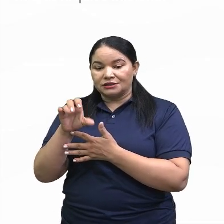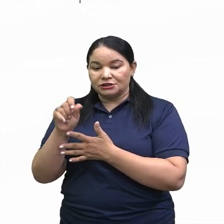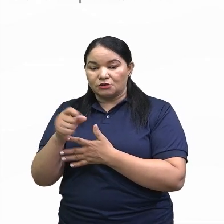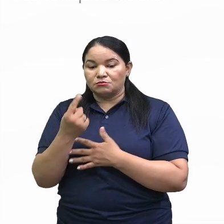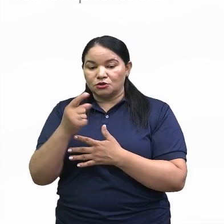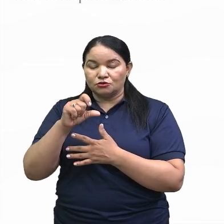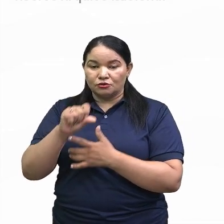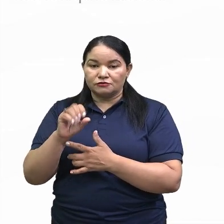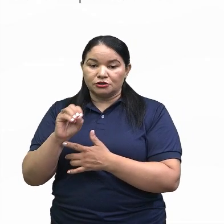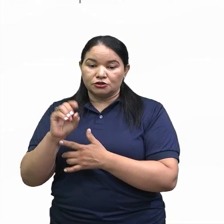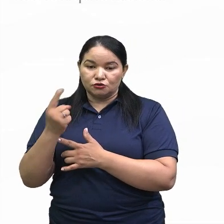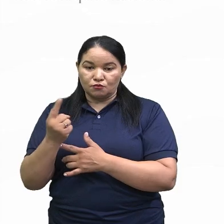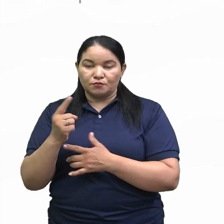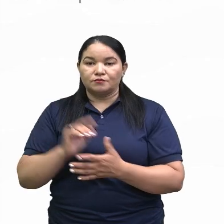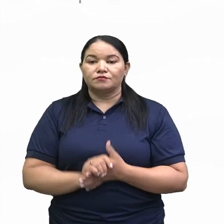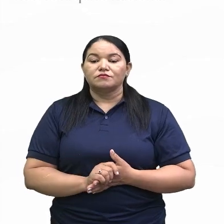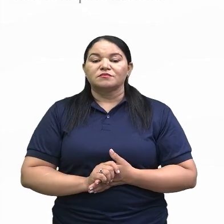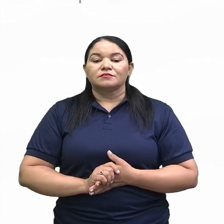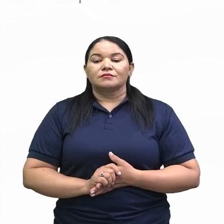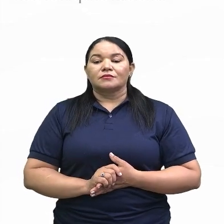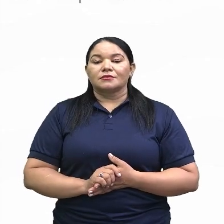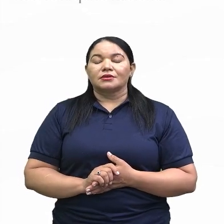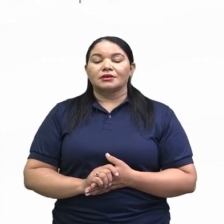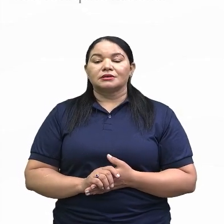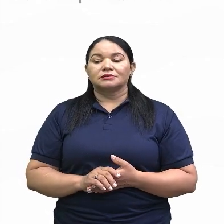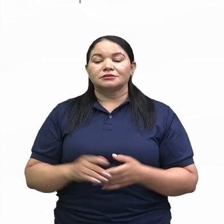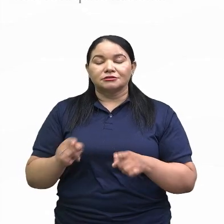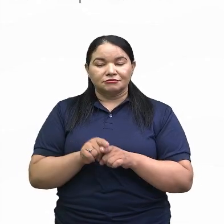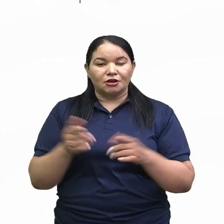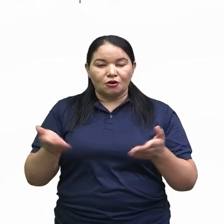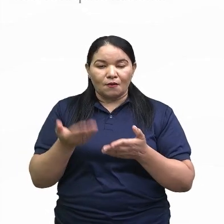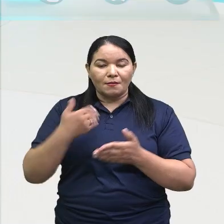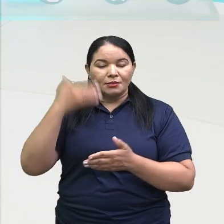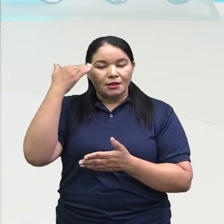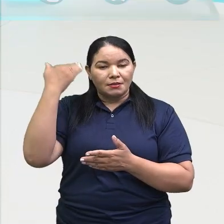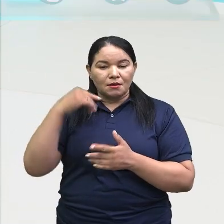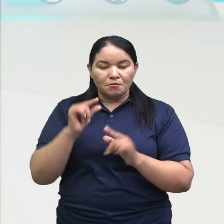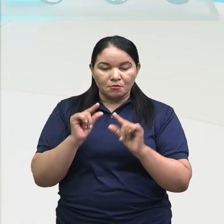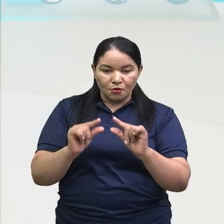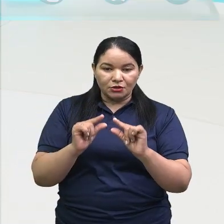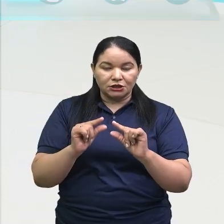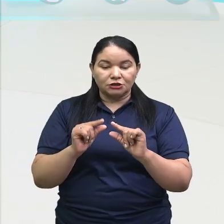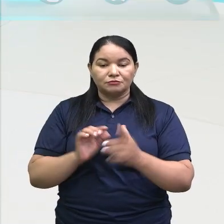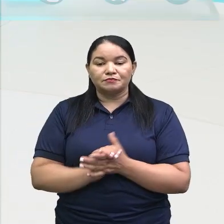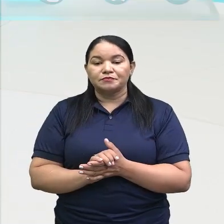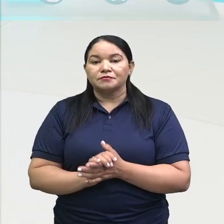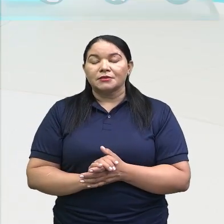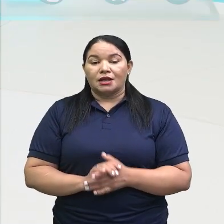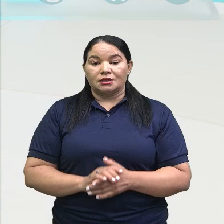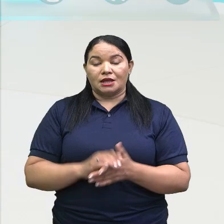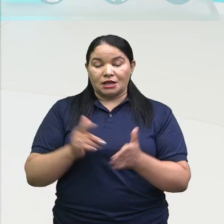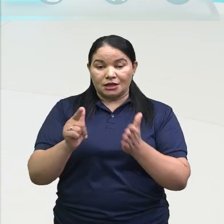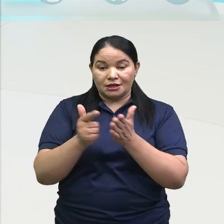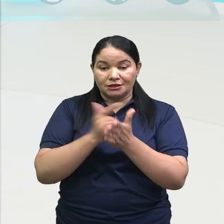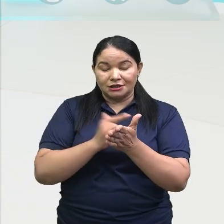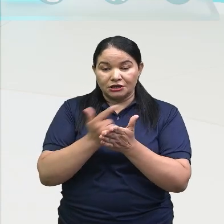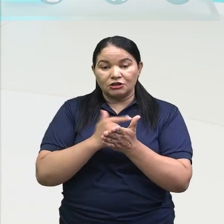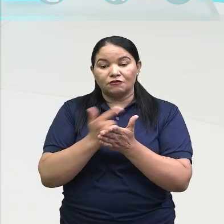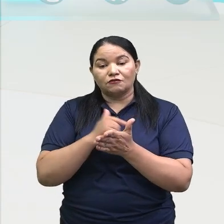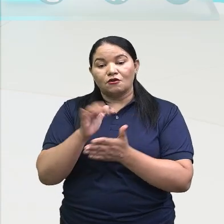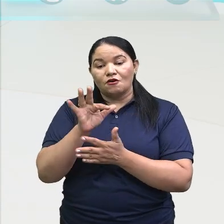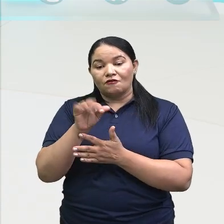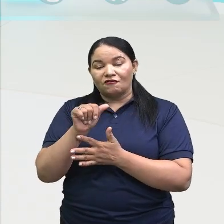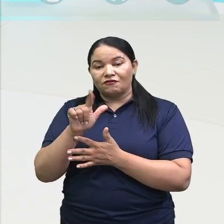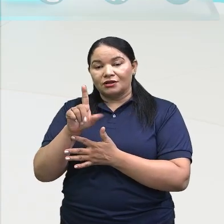1901, ok? Então, nós vamos entender um pouquinho sobre essa questão da obra A Falência, porque vocês